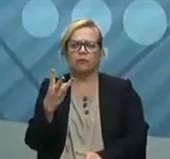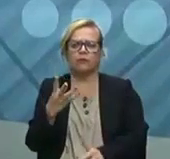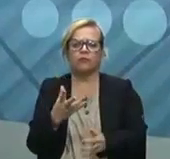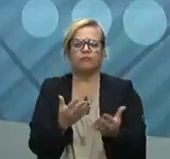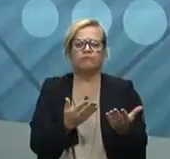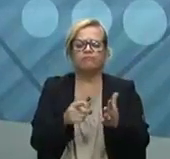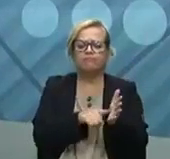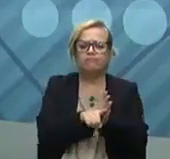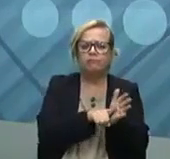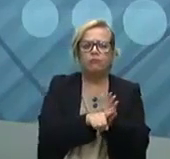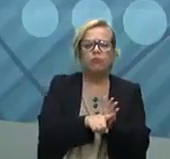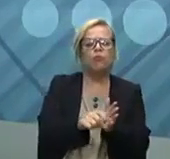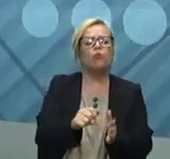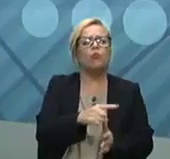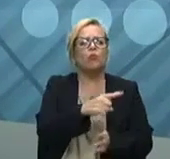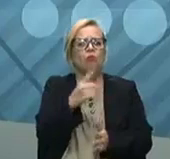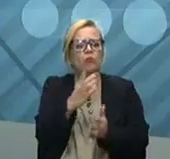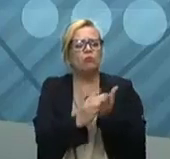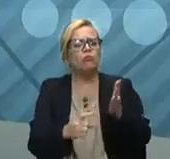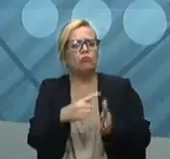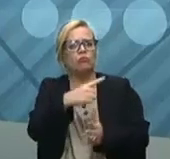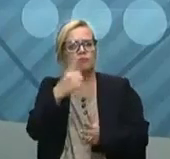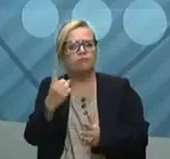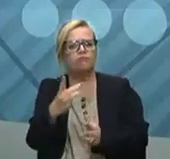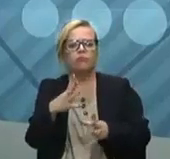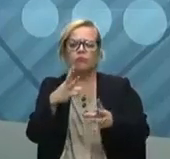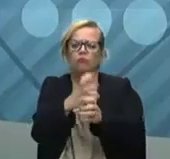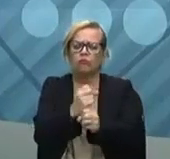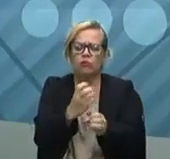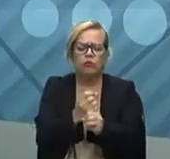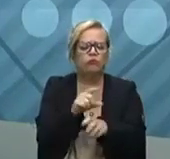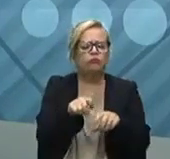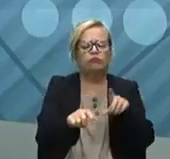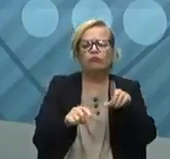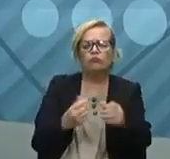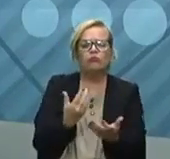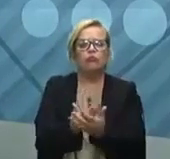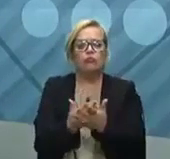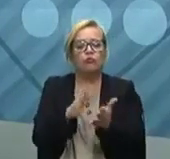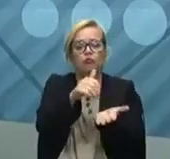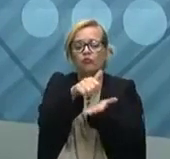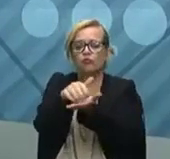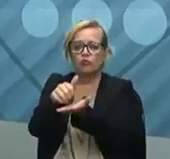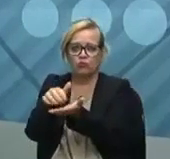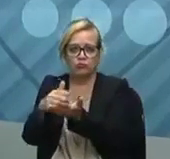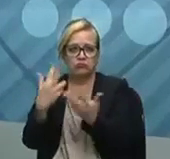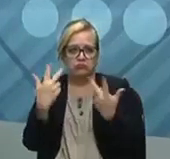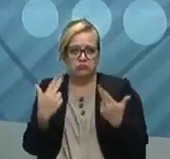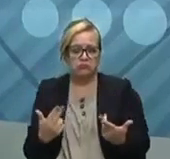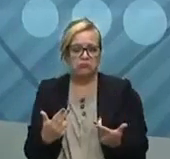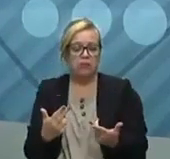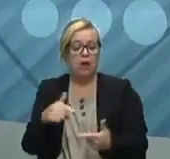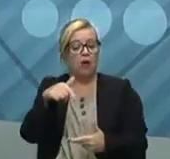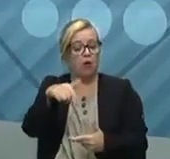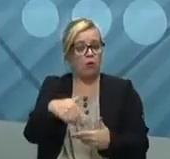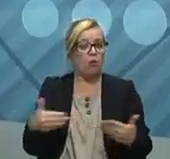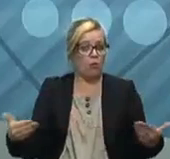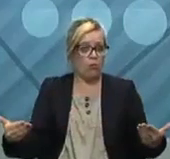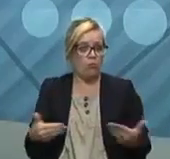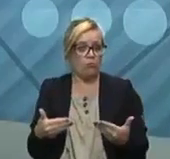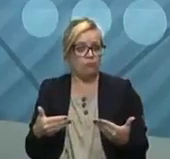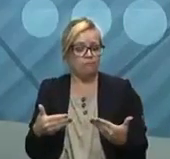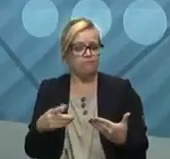Inferencial, parte 1, tratando especificamente do cálculo da probabilidade e do estudo da distribuição normal. Nesta aula,